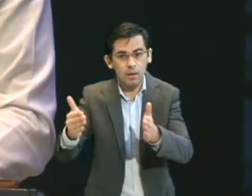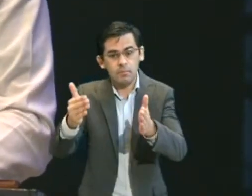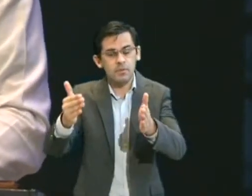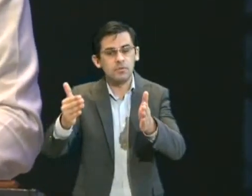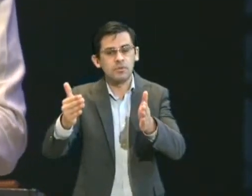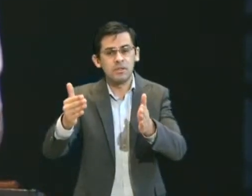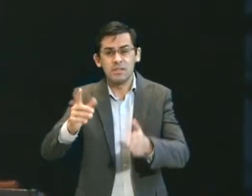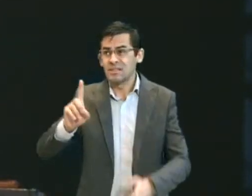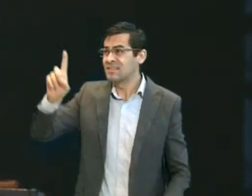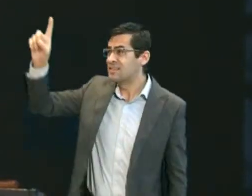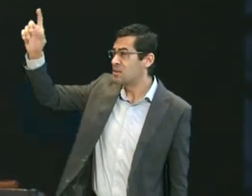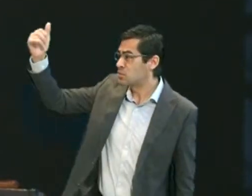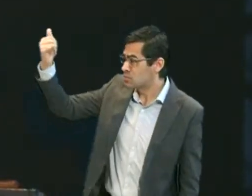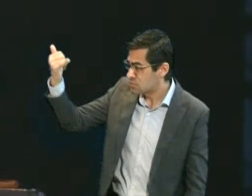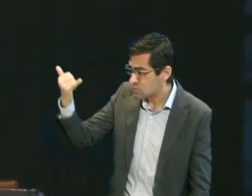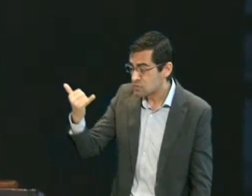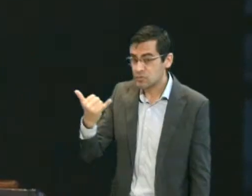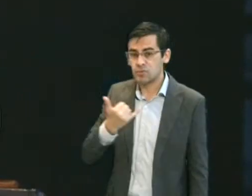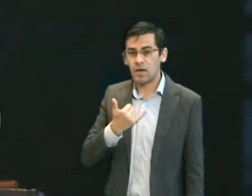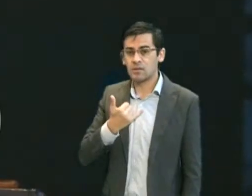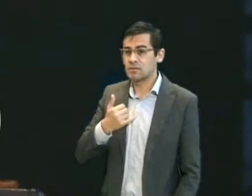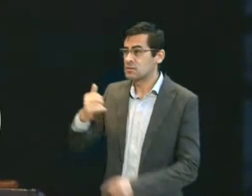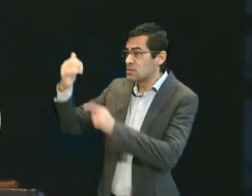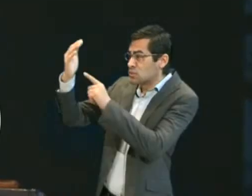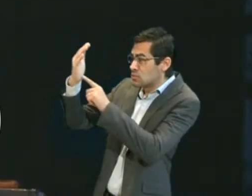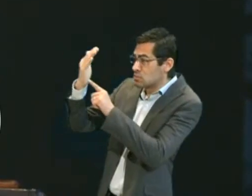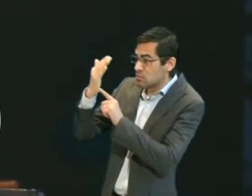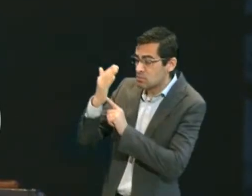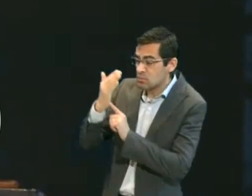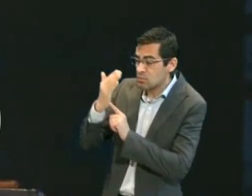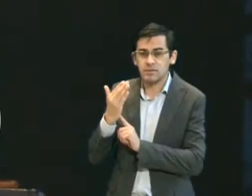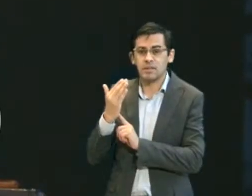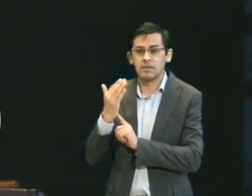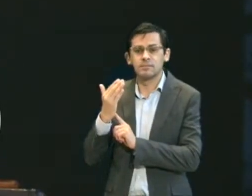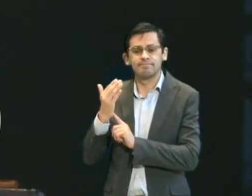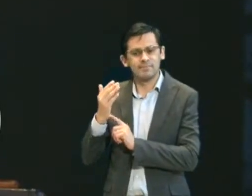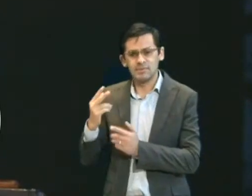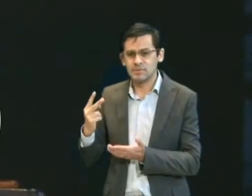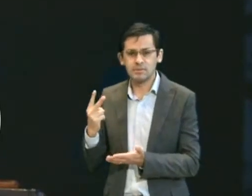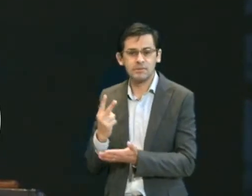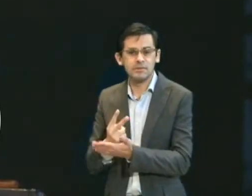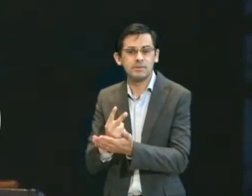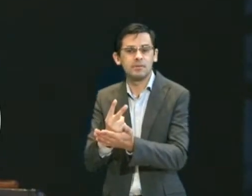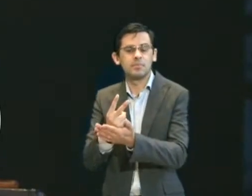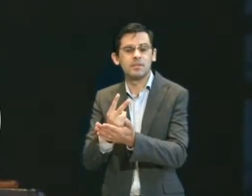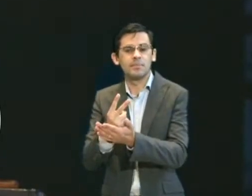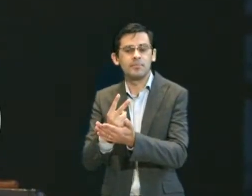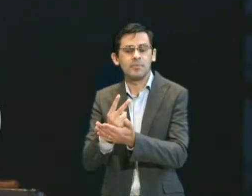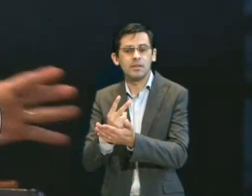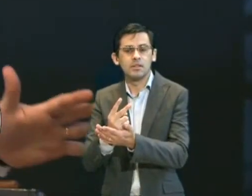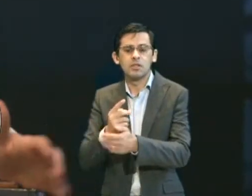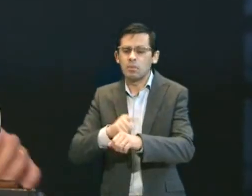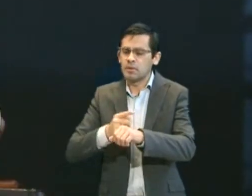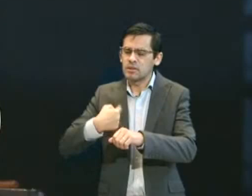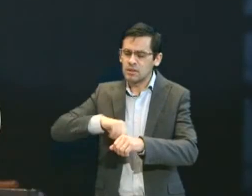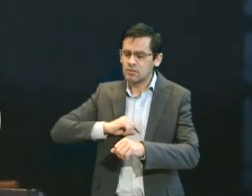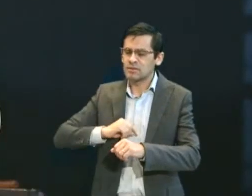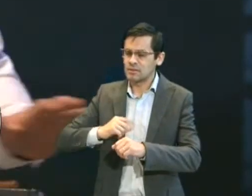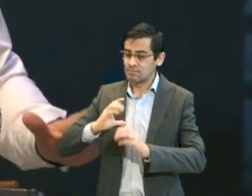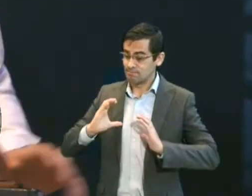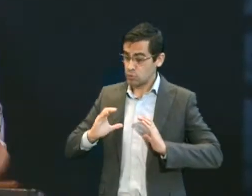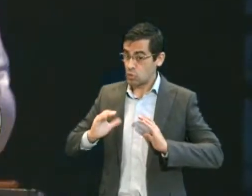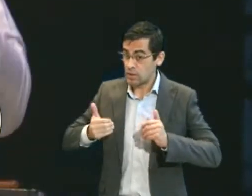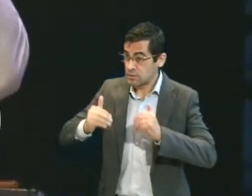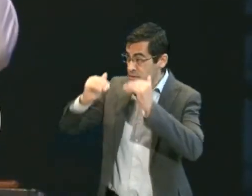Senhor fala, Ele mostra, Ele se revela. E quando temos coragem de obedecer o que